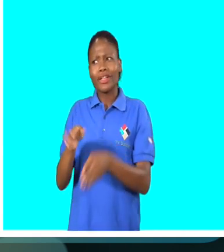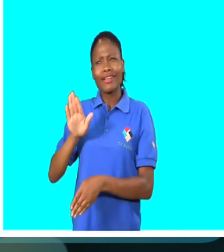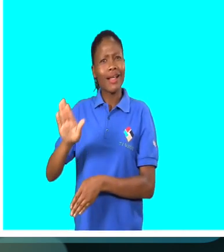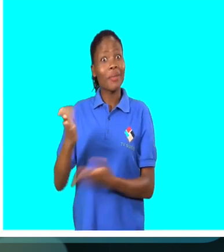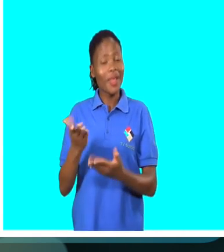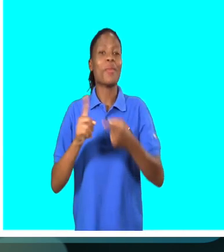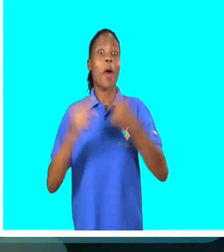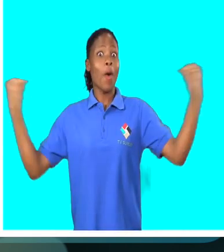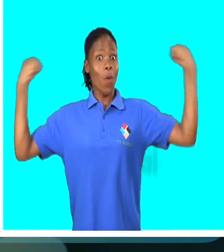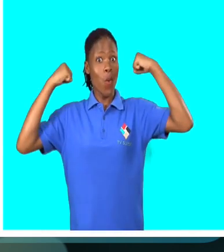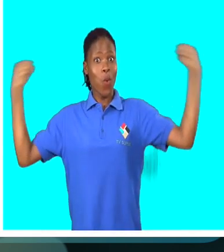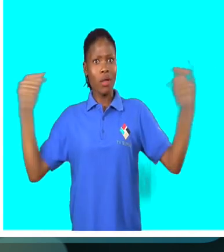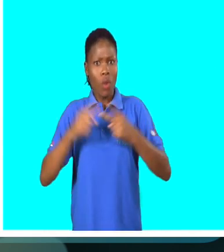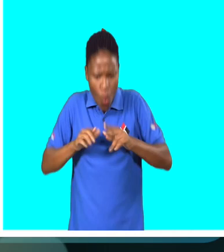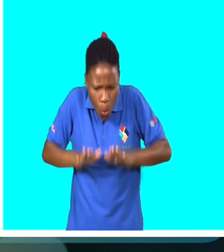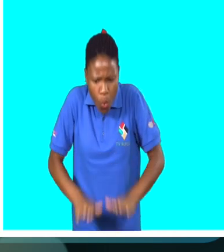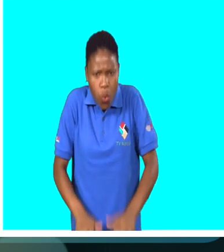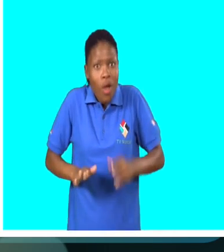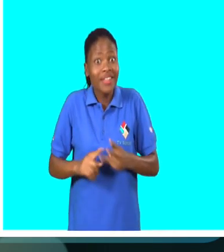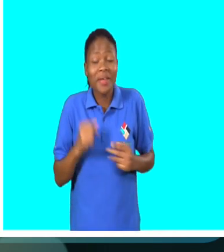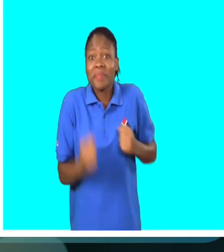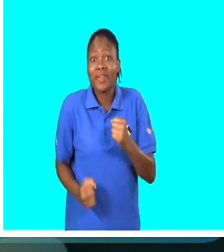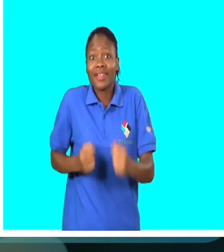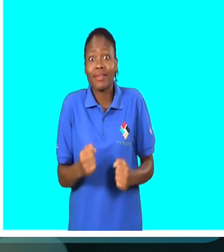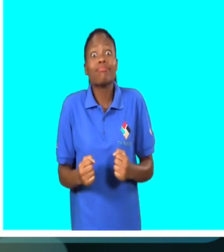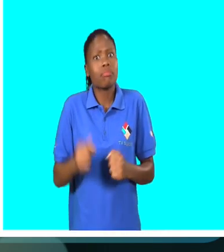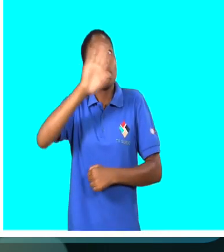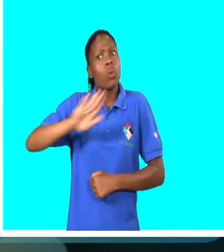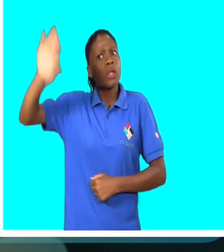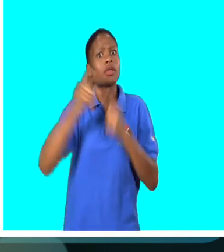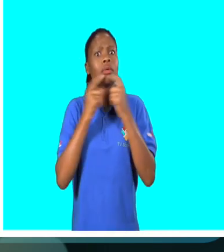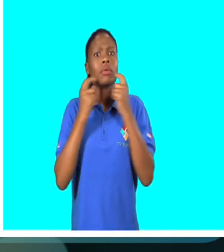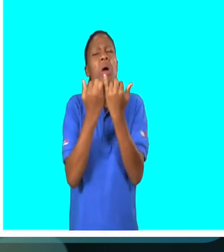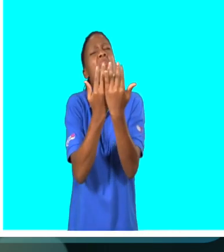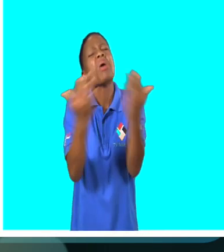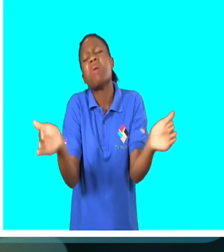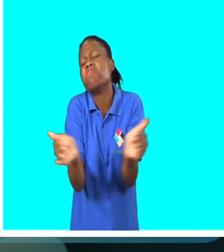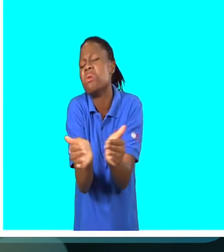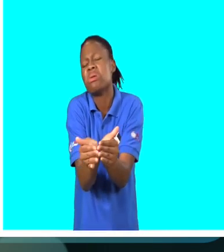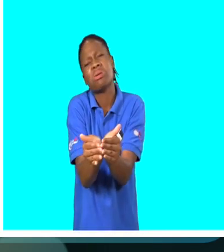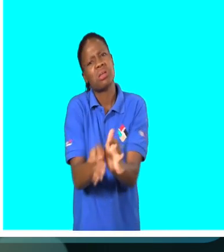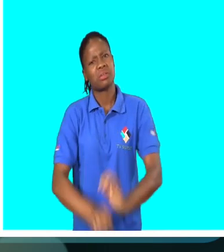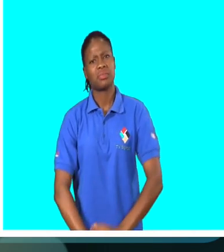Hoje ele é a referência nacional do fitness, uma modalidade ainda emergente em Moçambique.